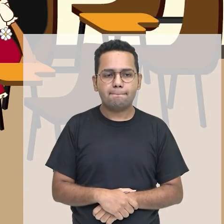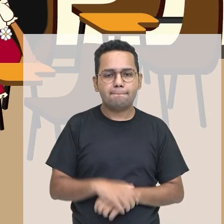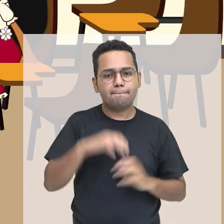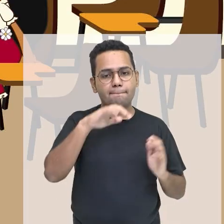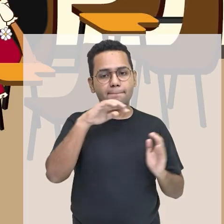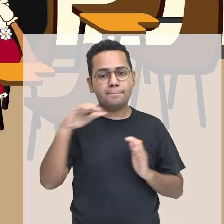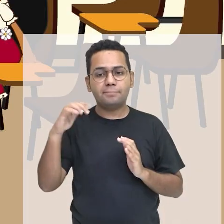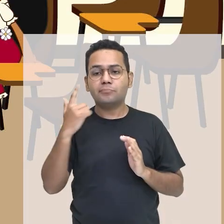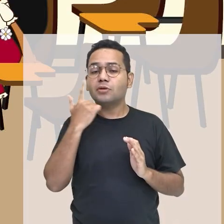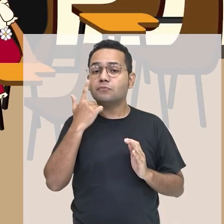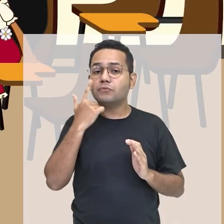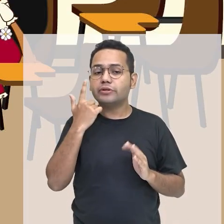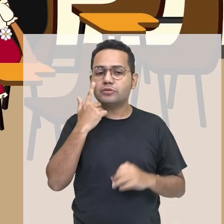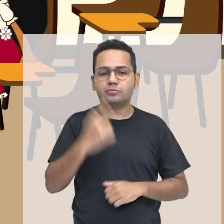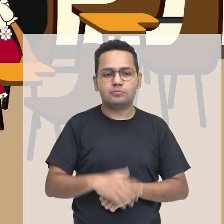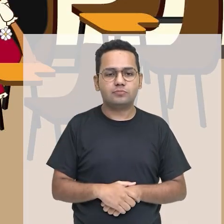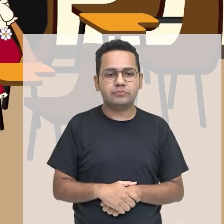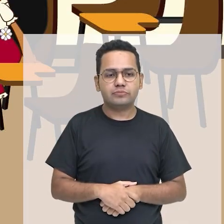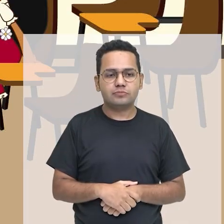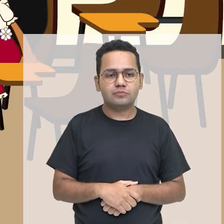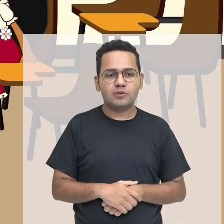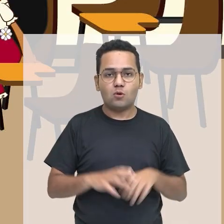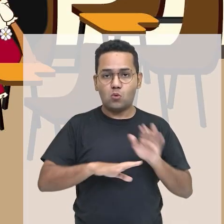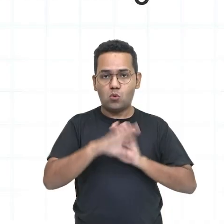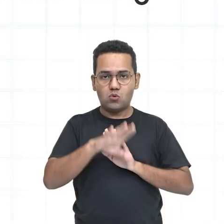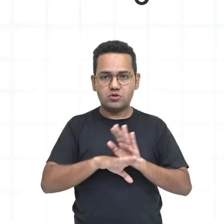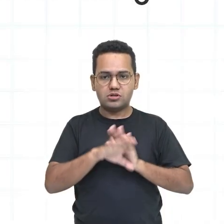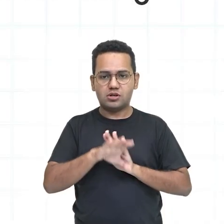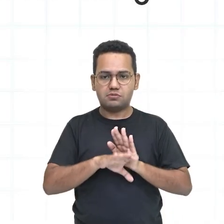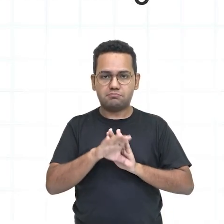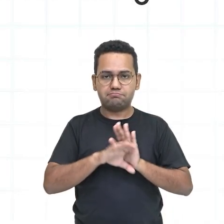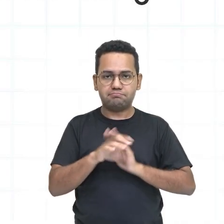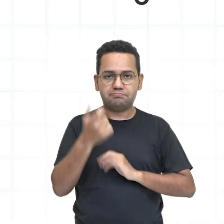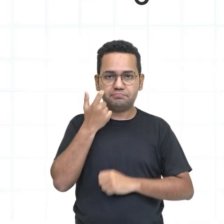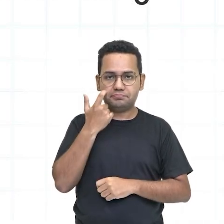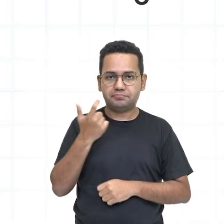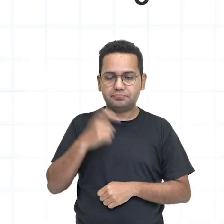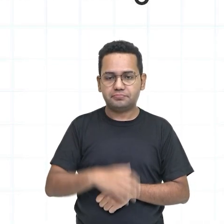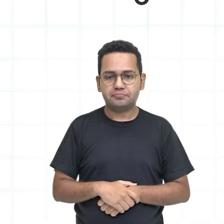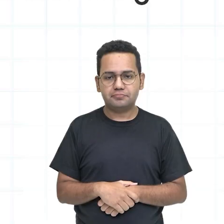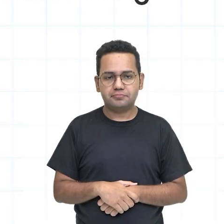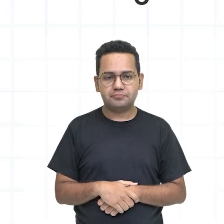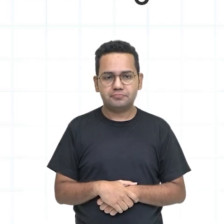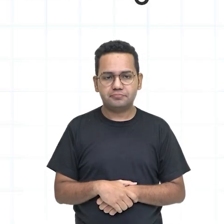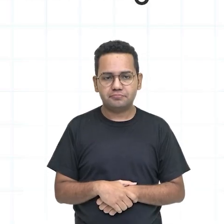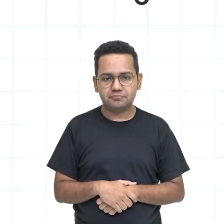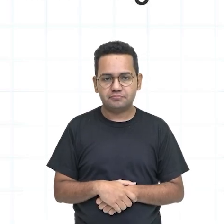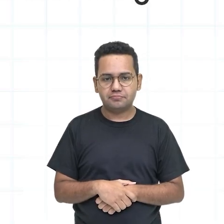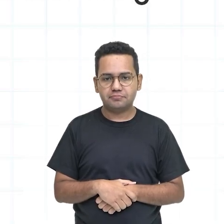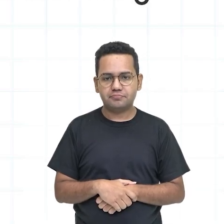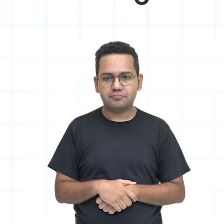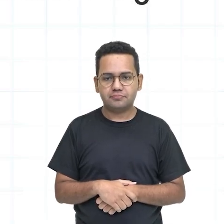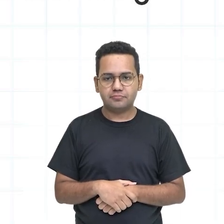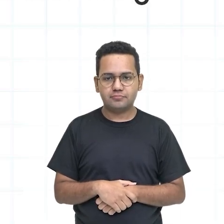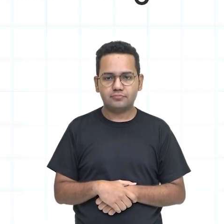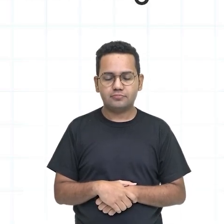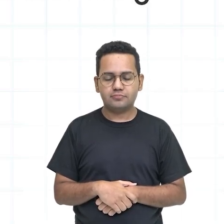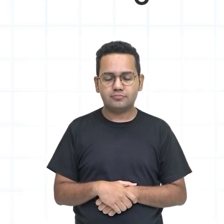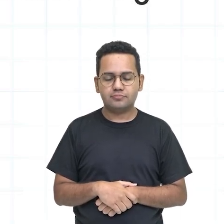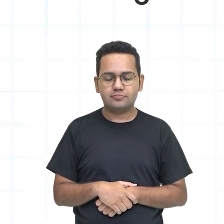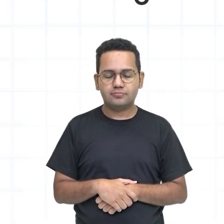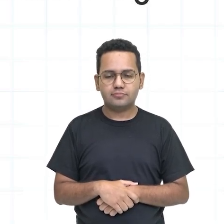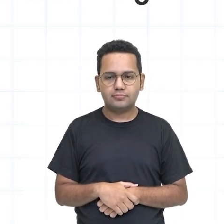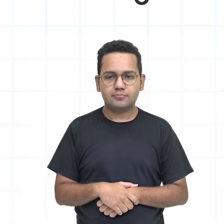vamos ver a definição exata do que é uma linguagem verbal. Vamos lá? Então, a linguagem verbal, verbal